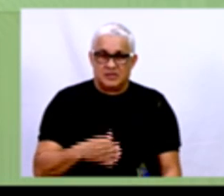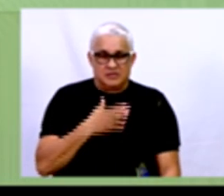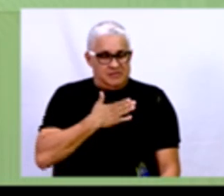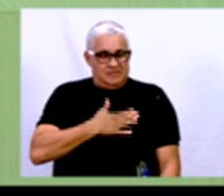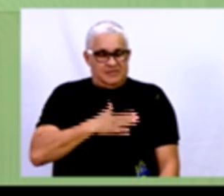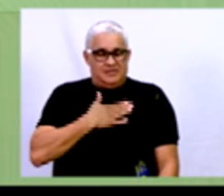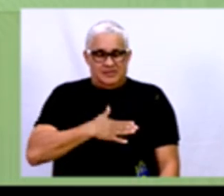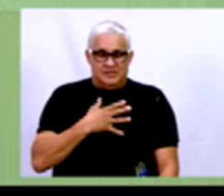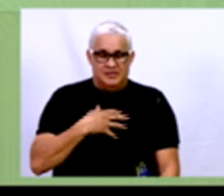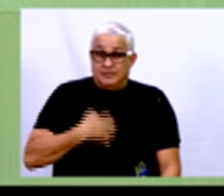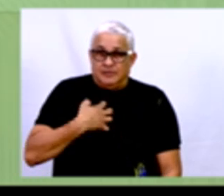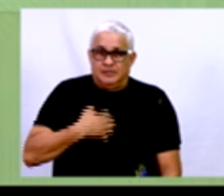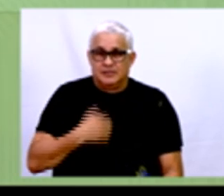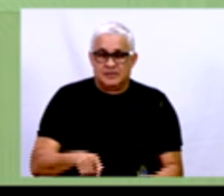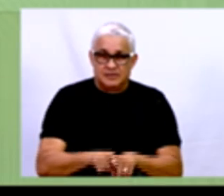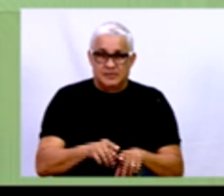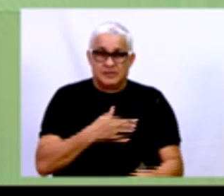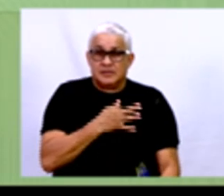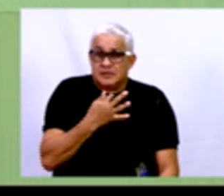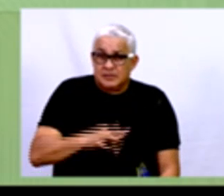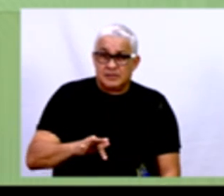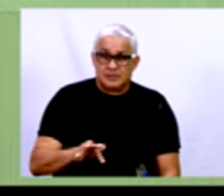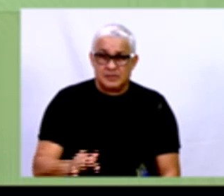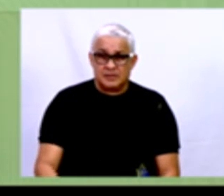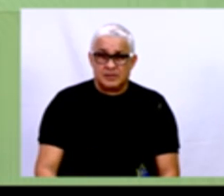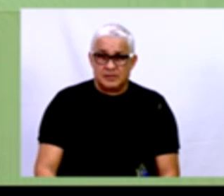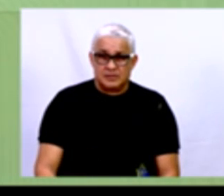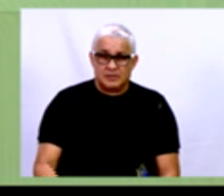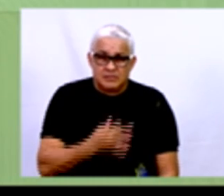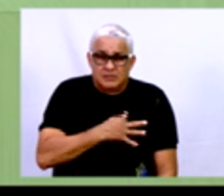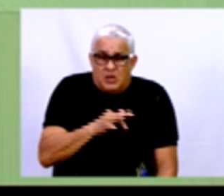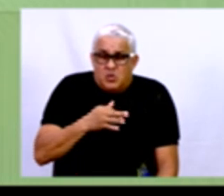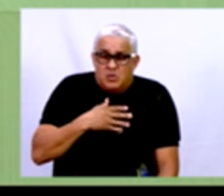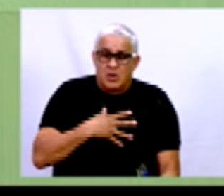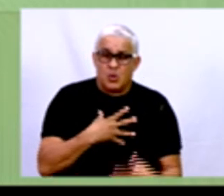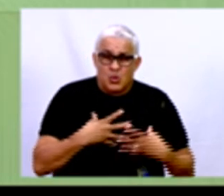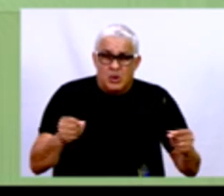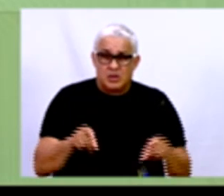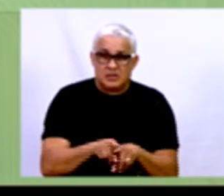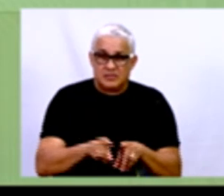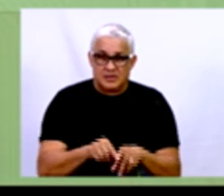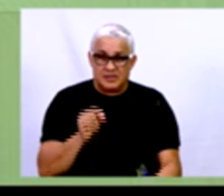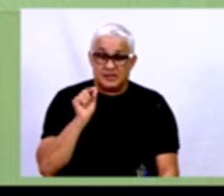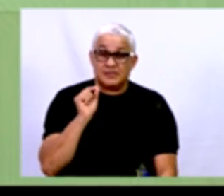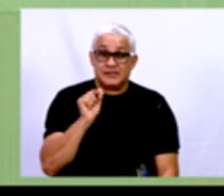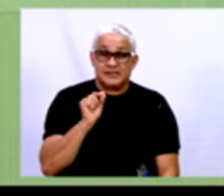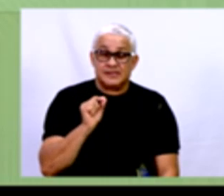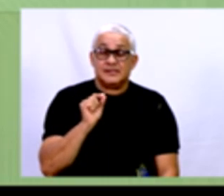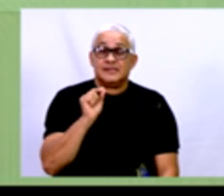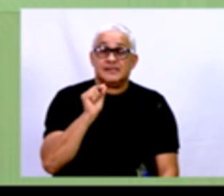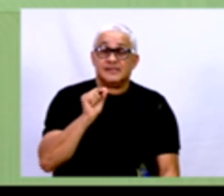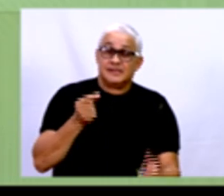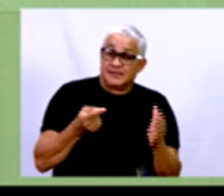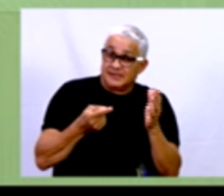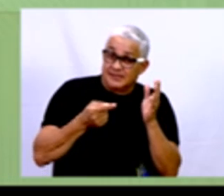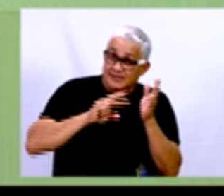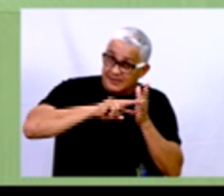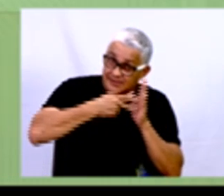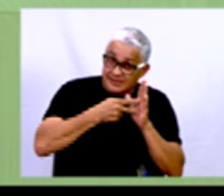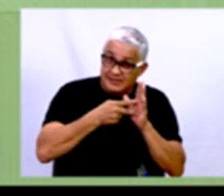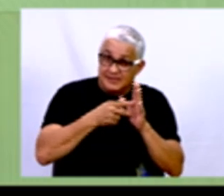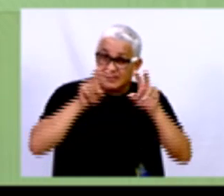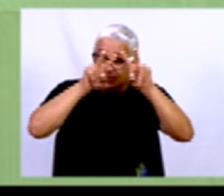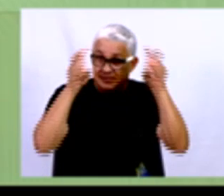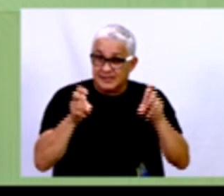contentamento descontente, é dor que desatina sem doer. Vejam que aqui, do que nós estamos falando? Do